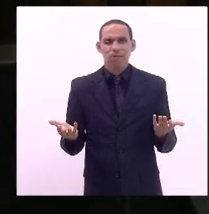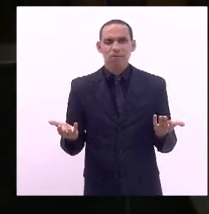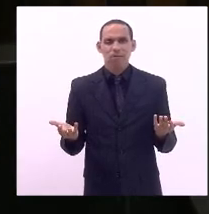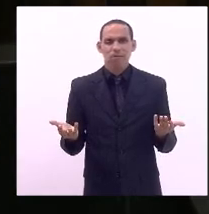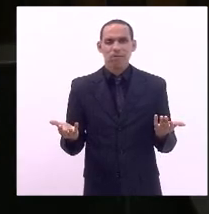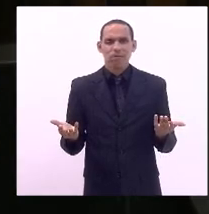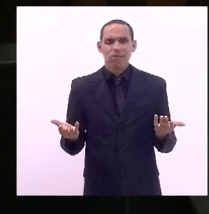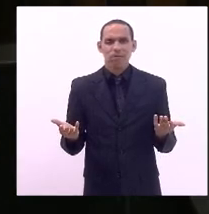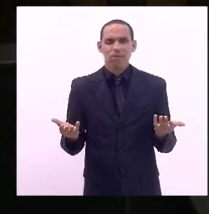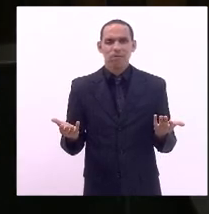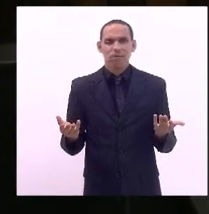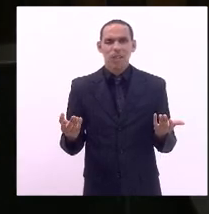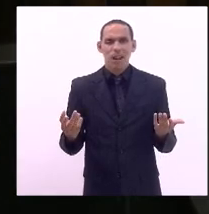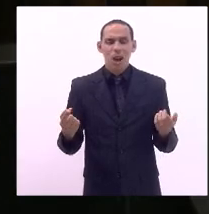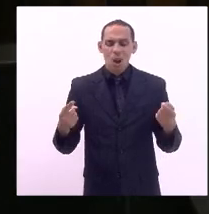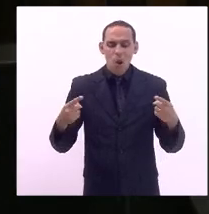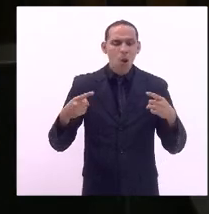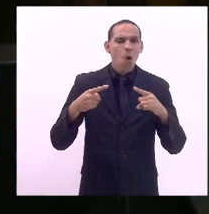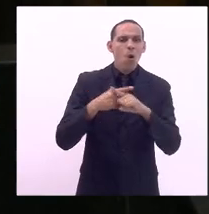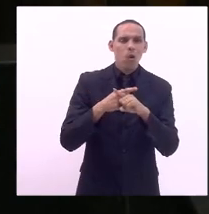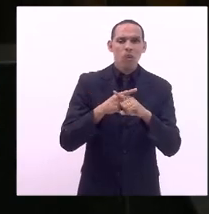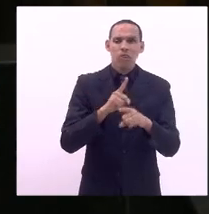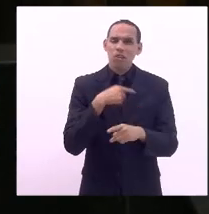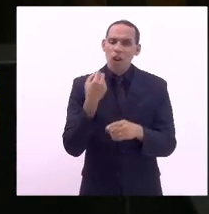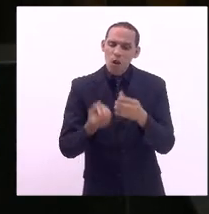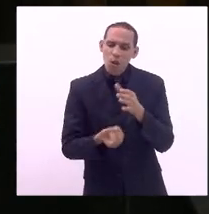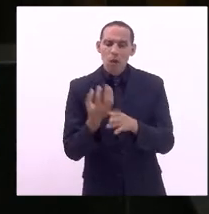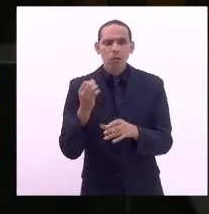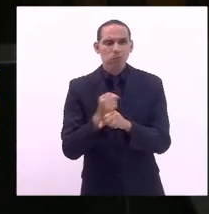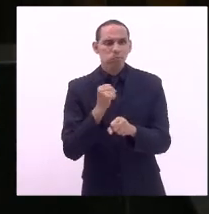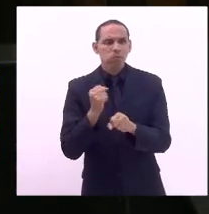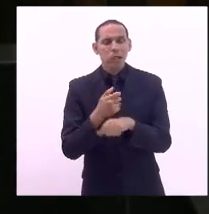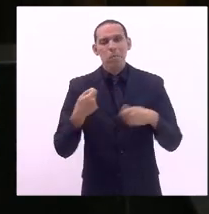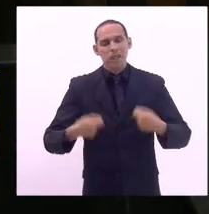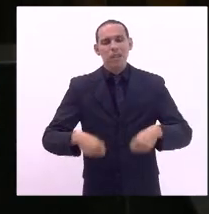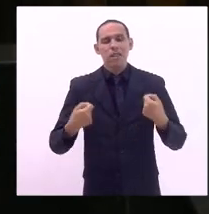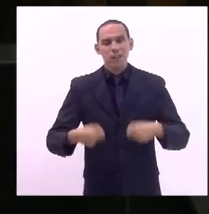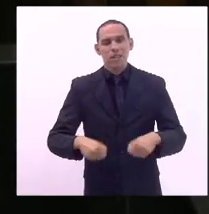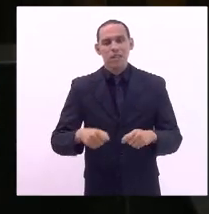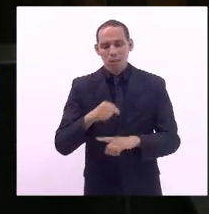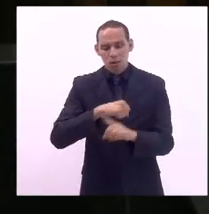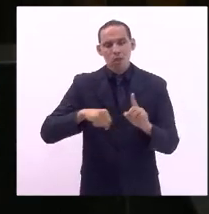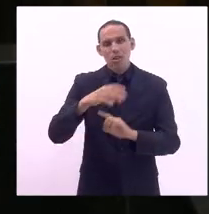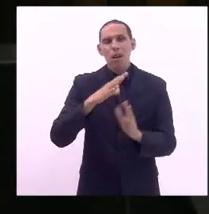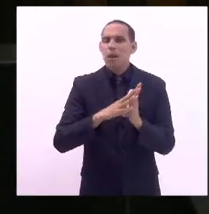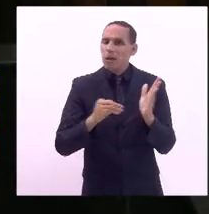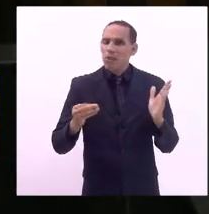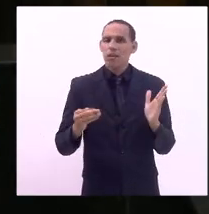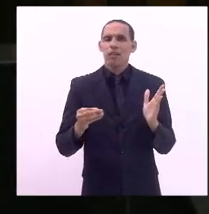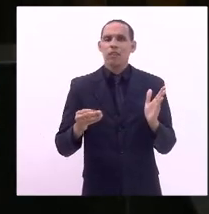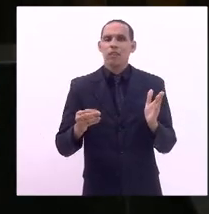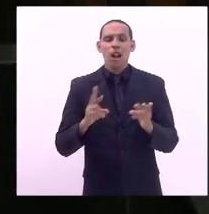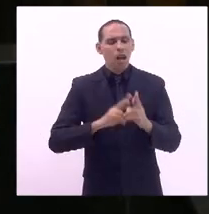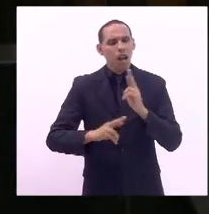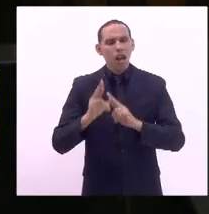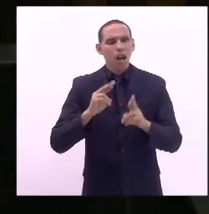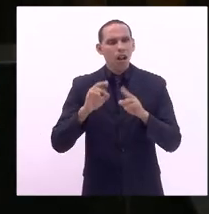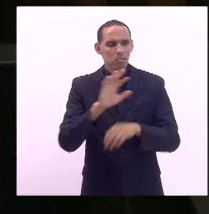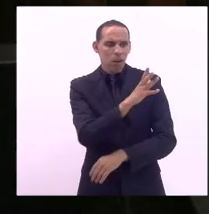na contramão daquilo que a gente deva construir enquanto modelo de sociedade, enquanto relação com a